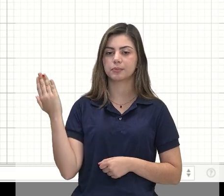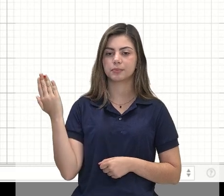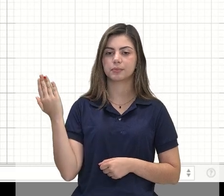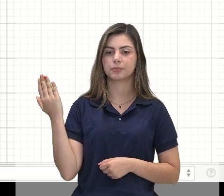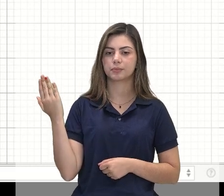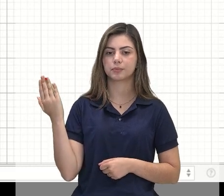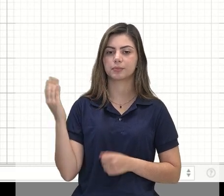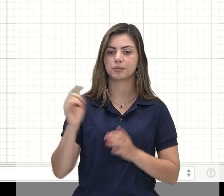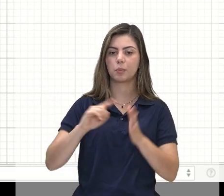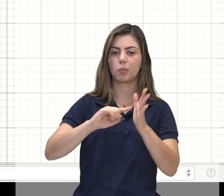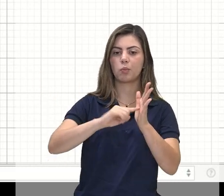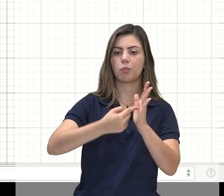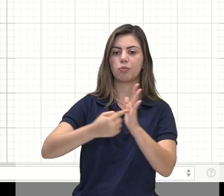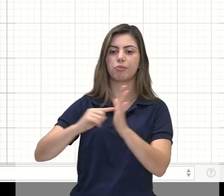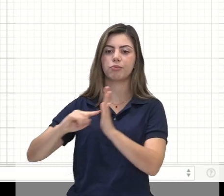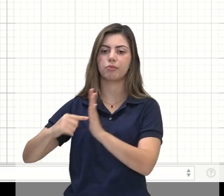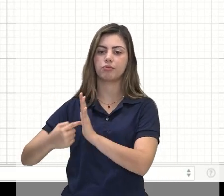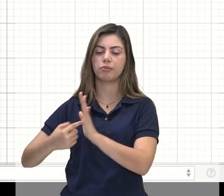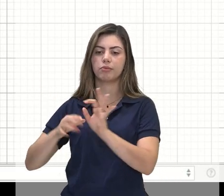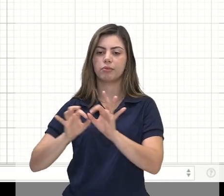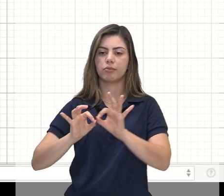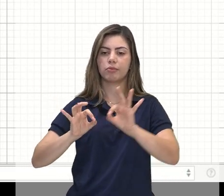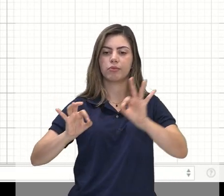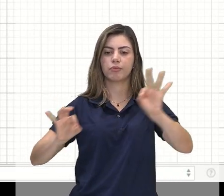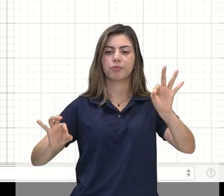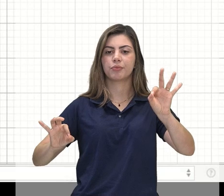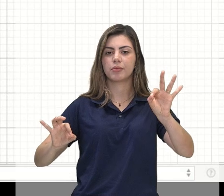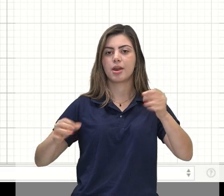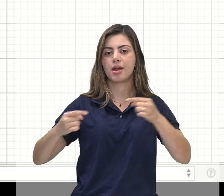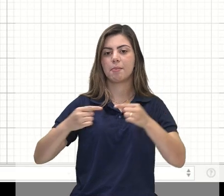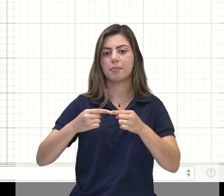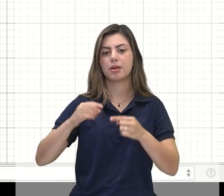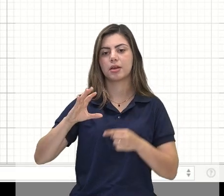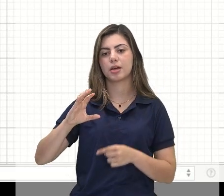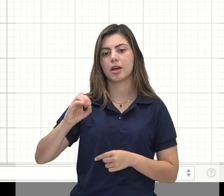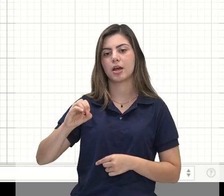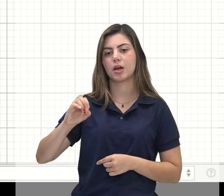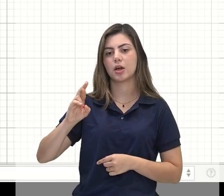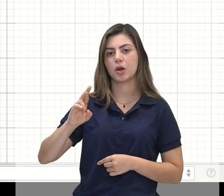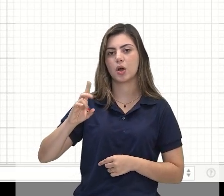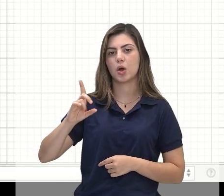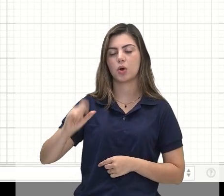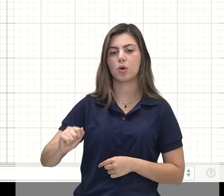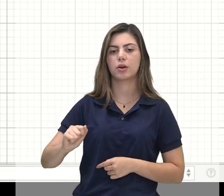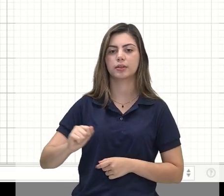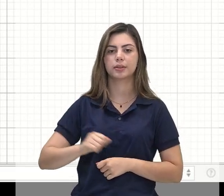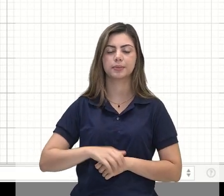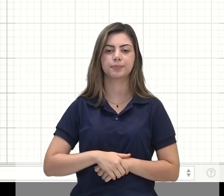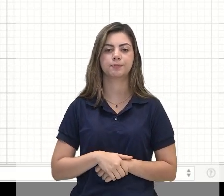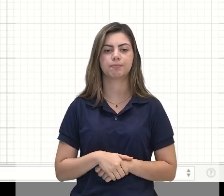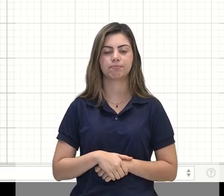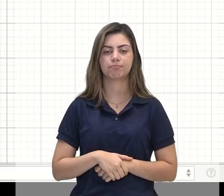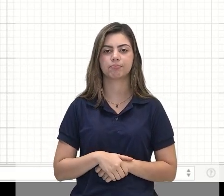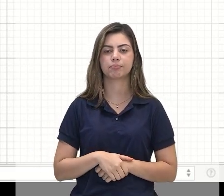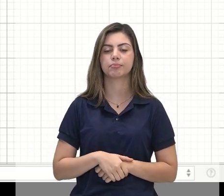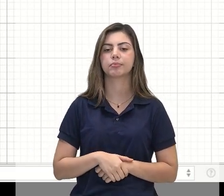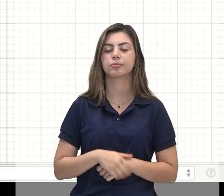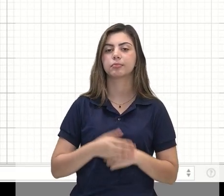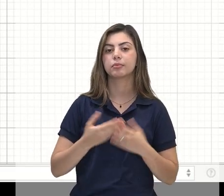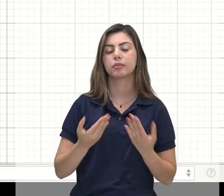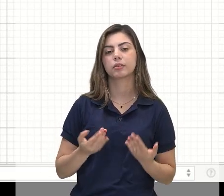até aqui. Então, aqui é uma corda, certo? Essa é a definição de corda. Em especial,